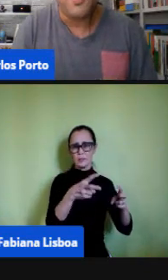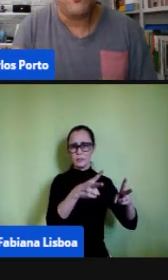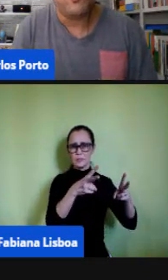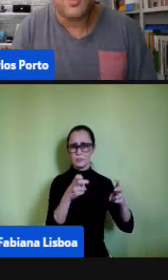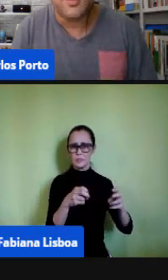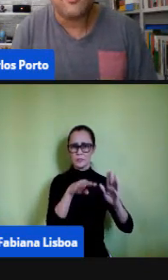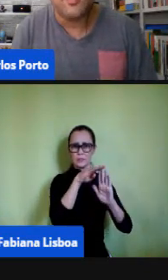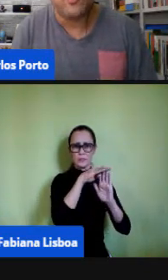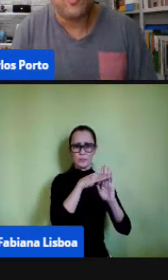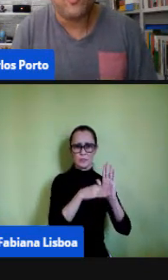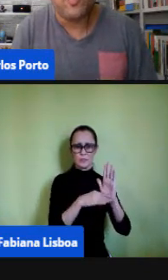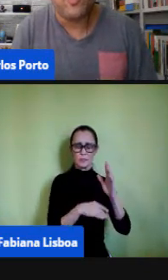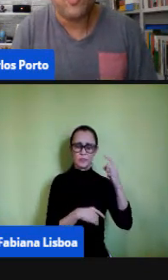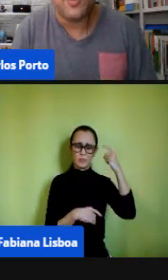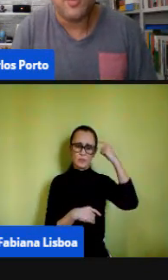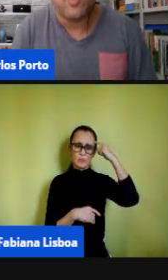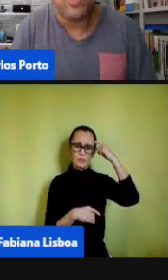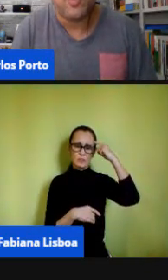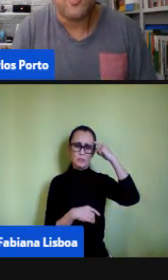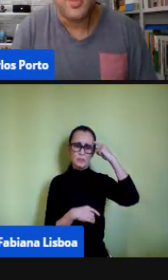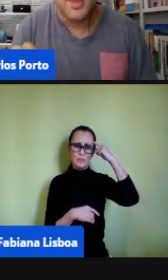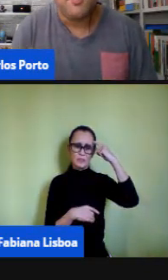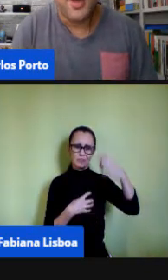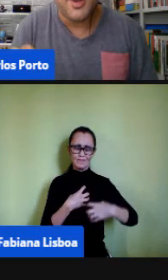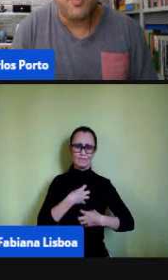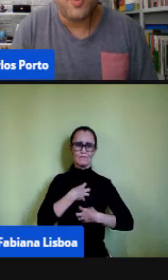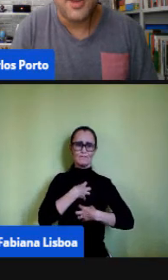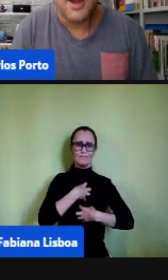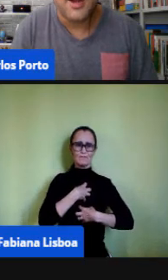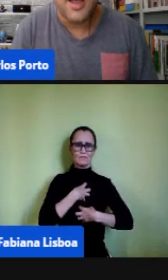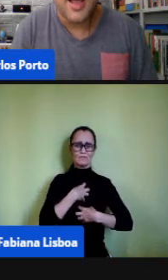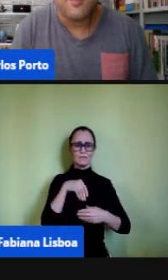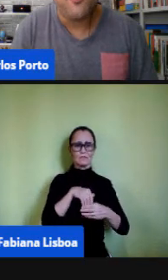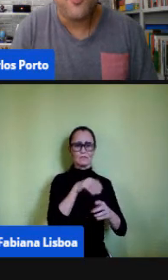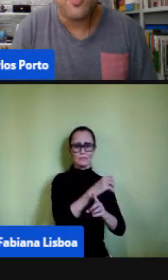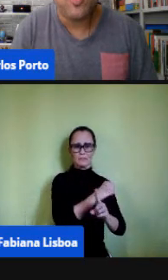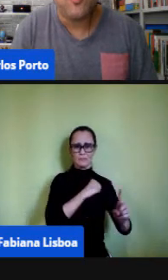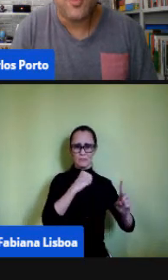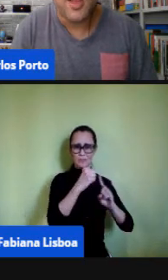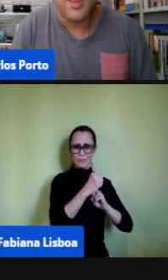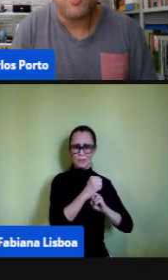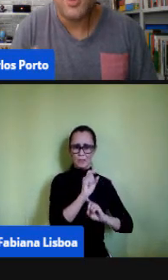eu penso na questão socioemocional, eu digo, para abordar